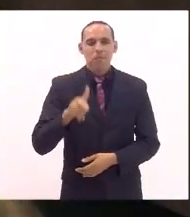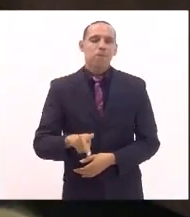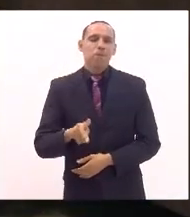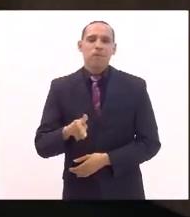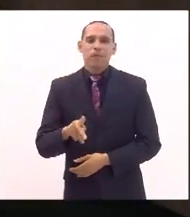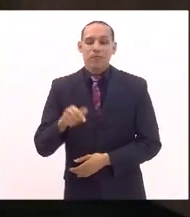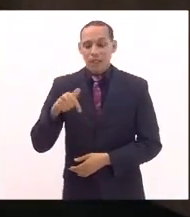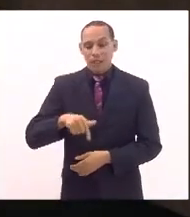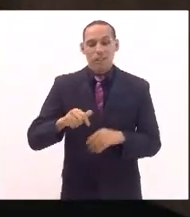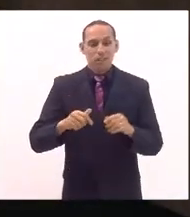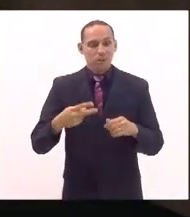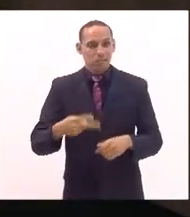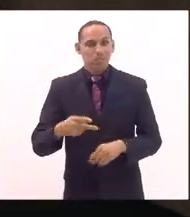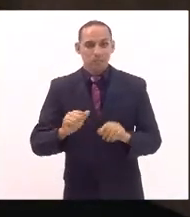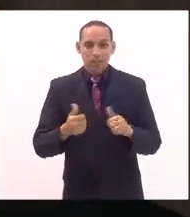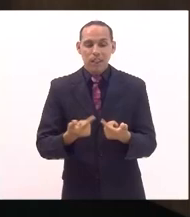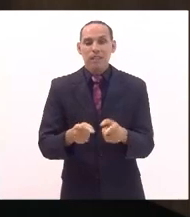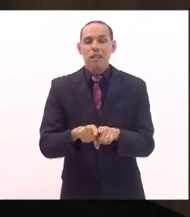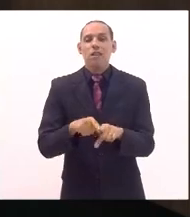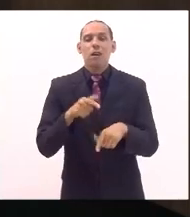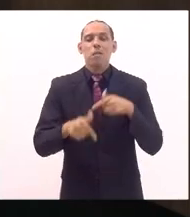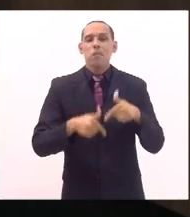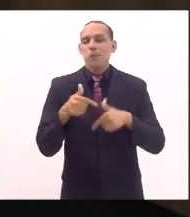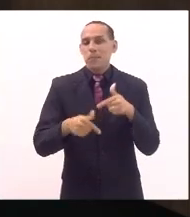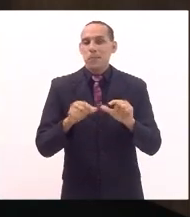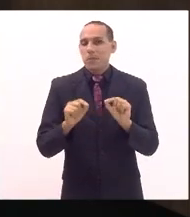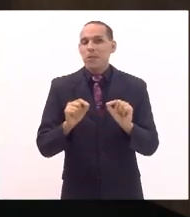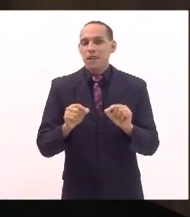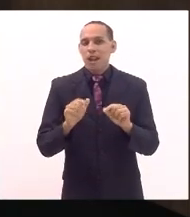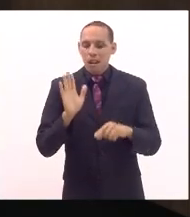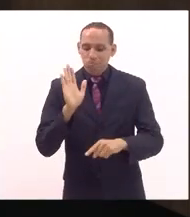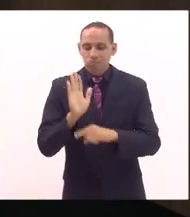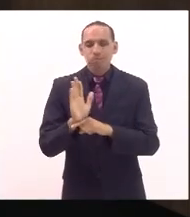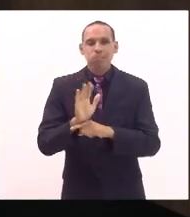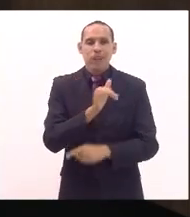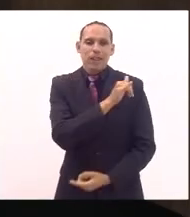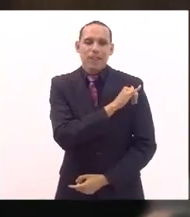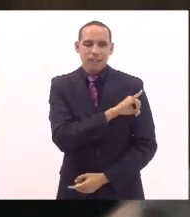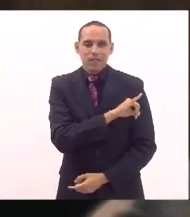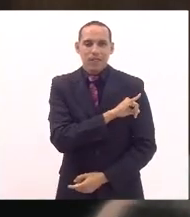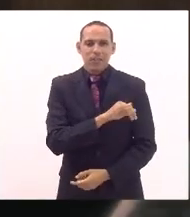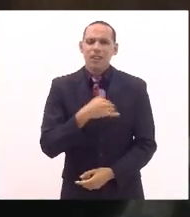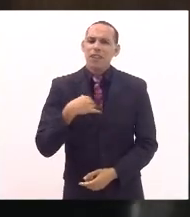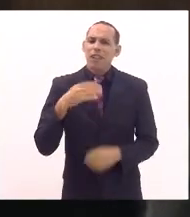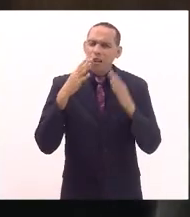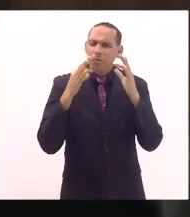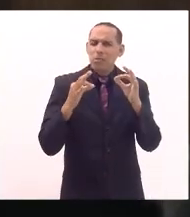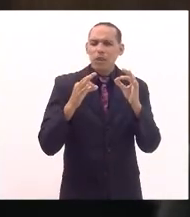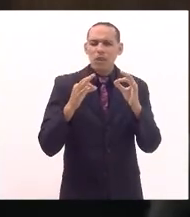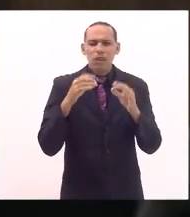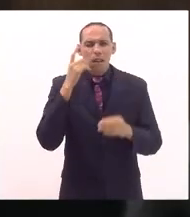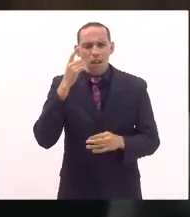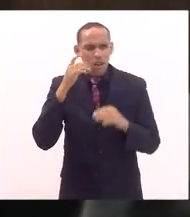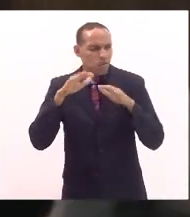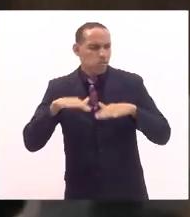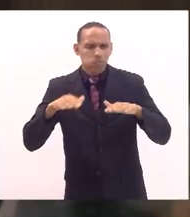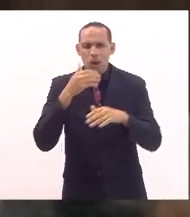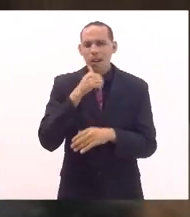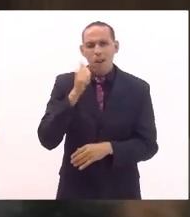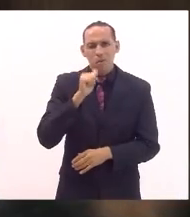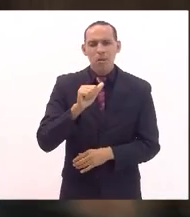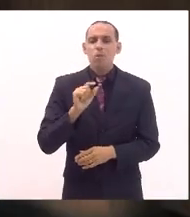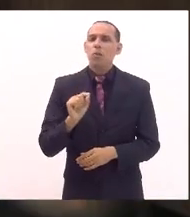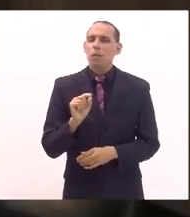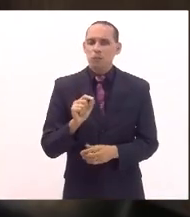vem trabalhando de fato em favor do Estado do Rio de Janeiro e o samba atenção dos deputados e deputadas